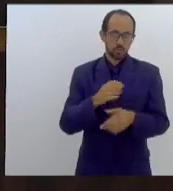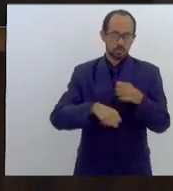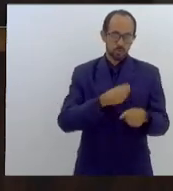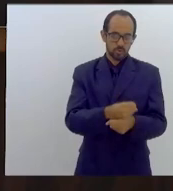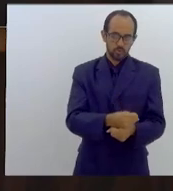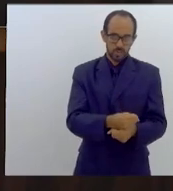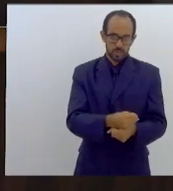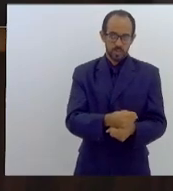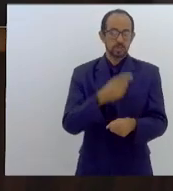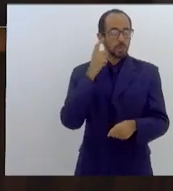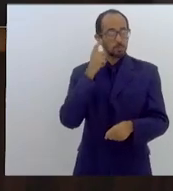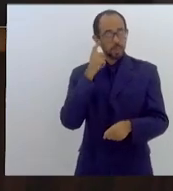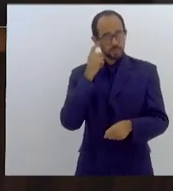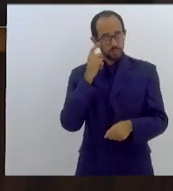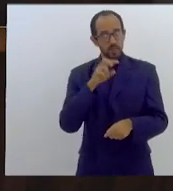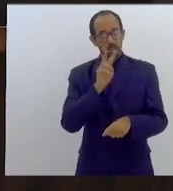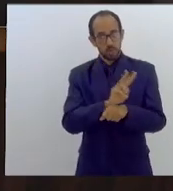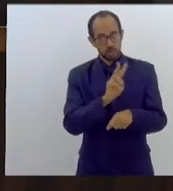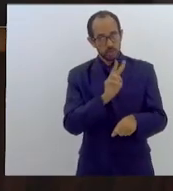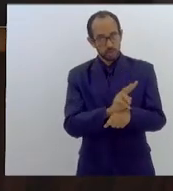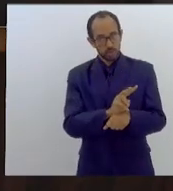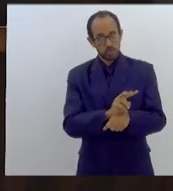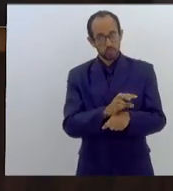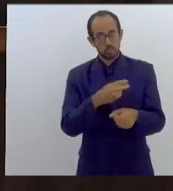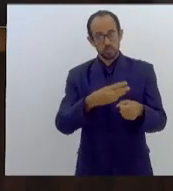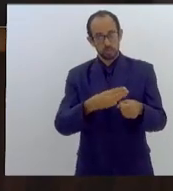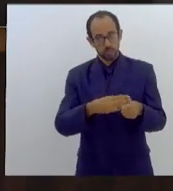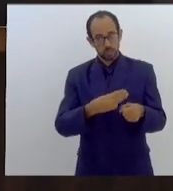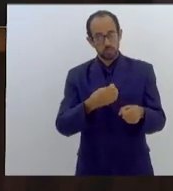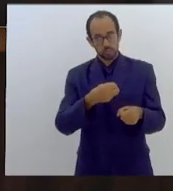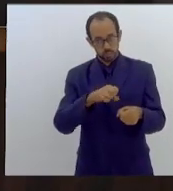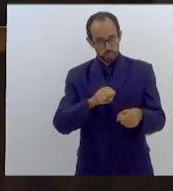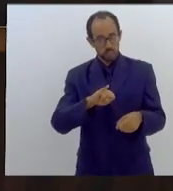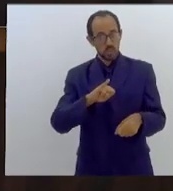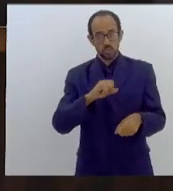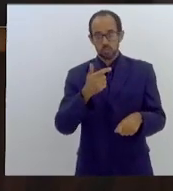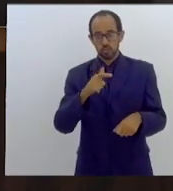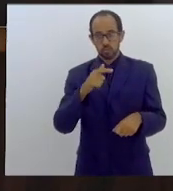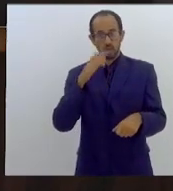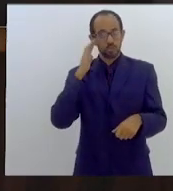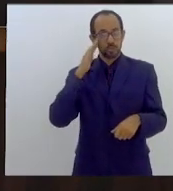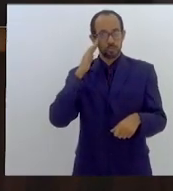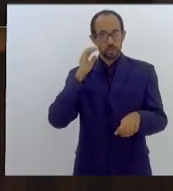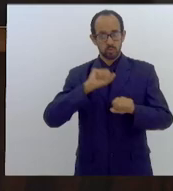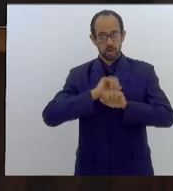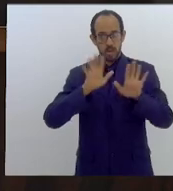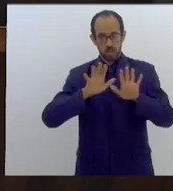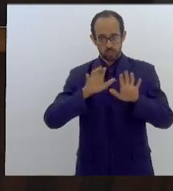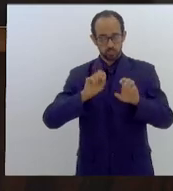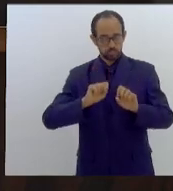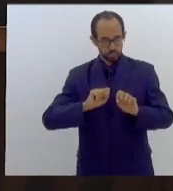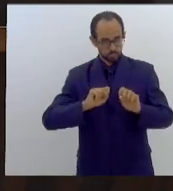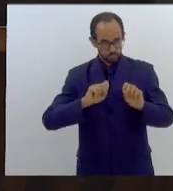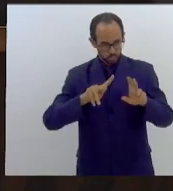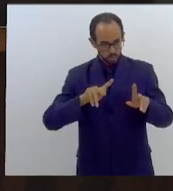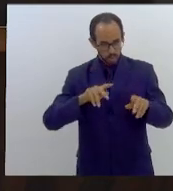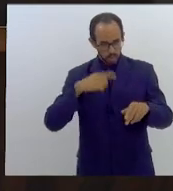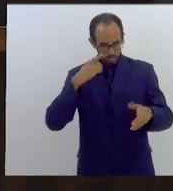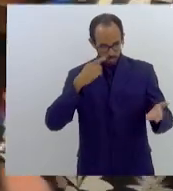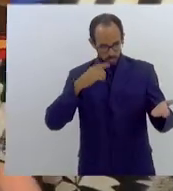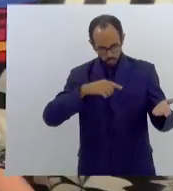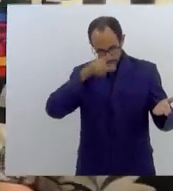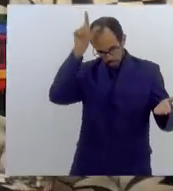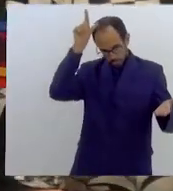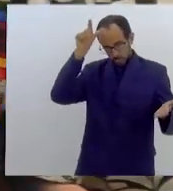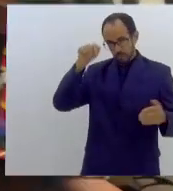os municípios se a gente não tiver um bom entendimento. Então, pode ser desse tanto, deputado Luiz. Presidente,